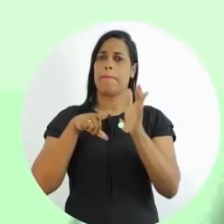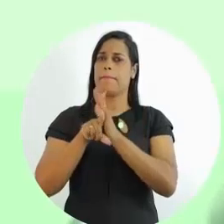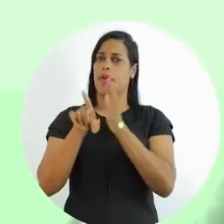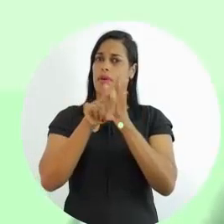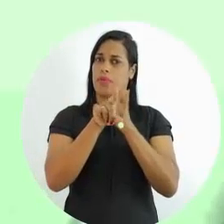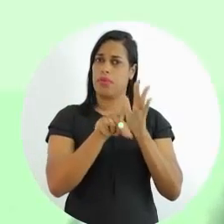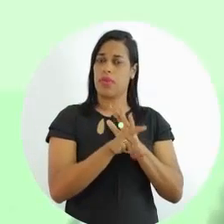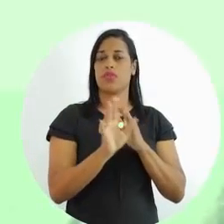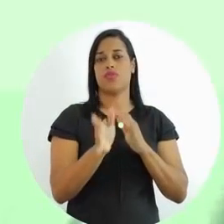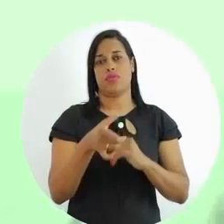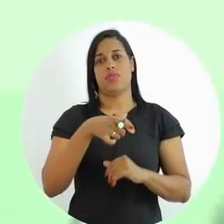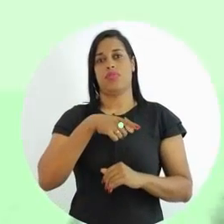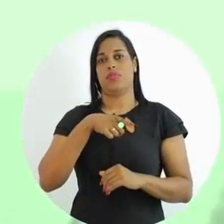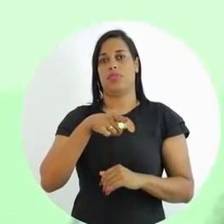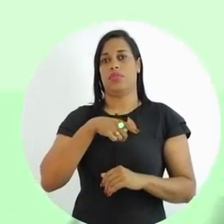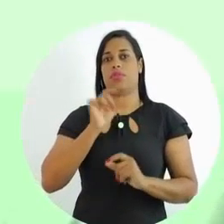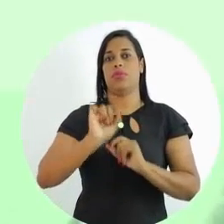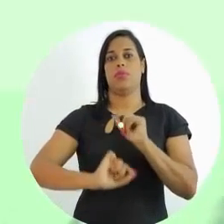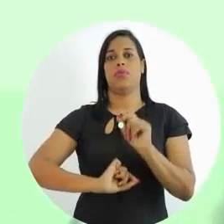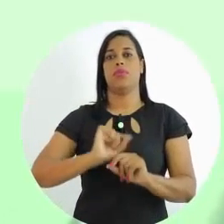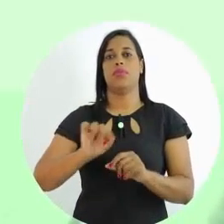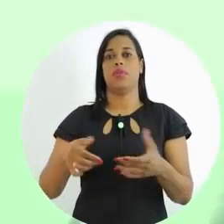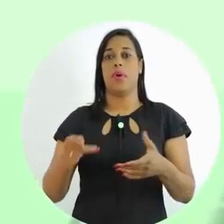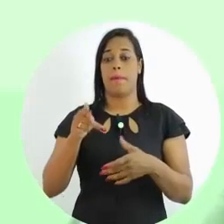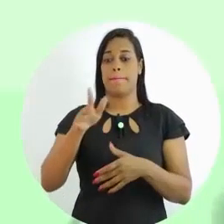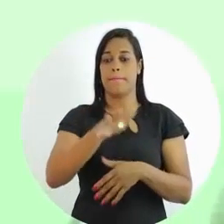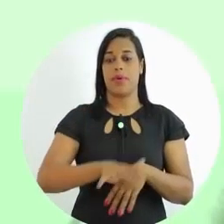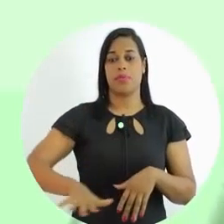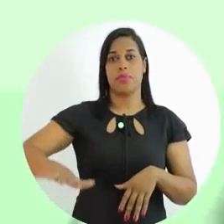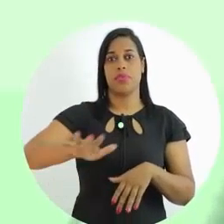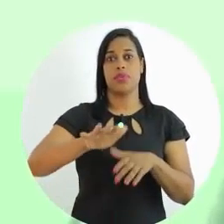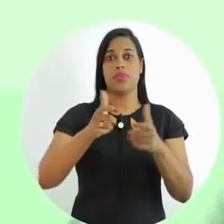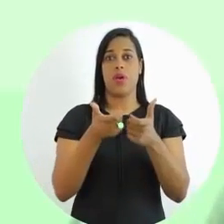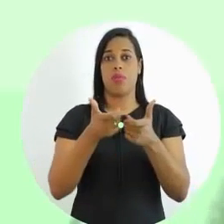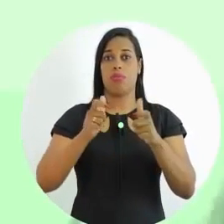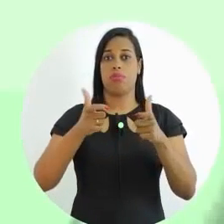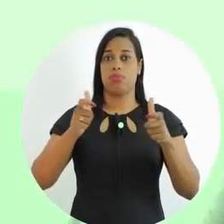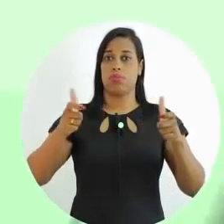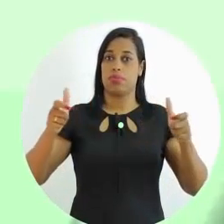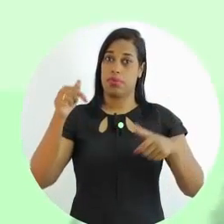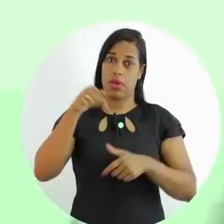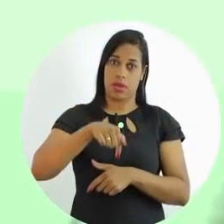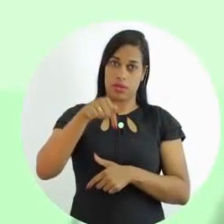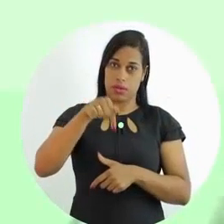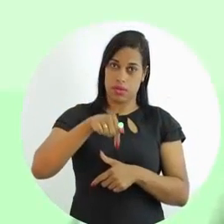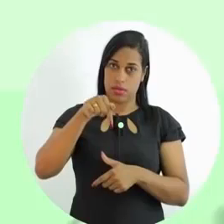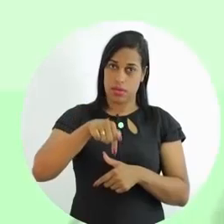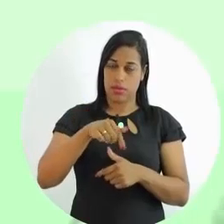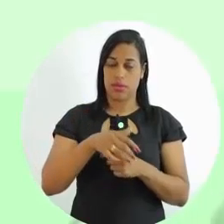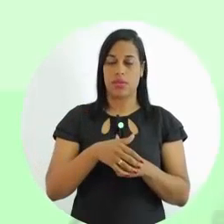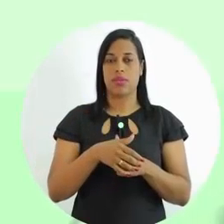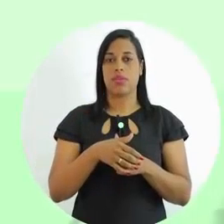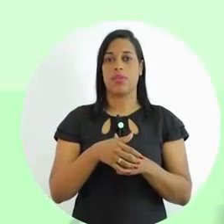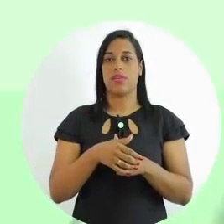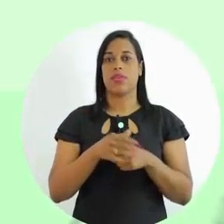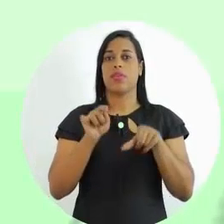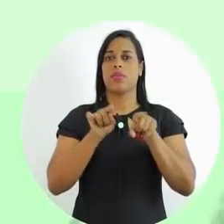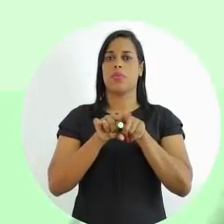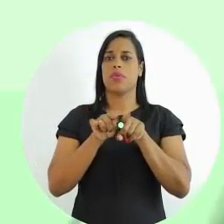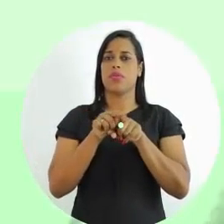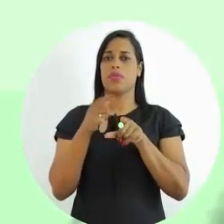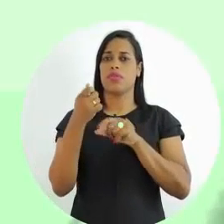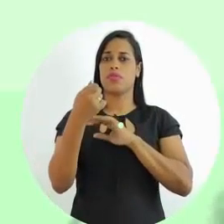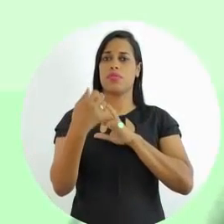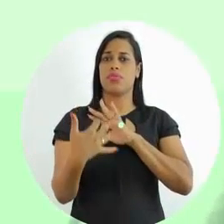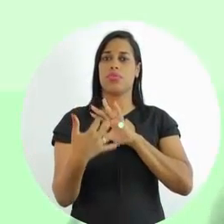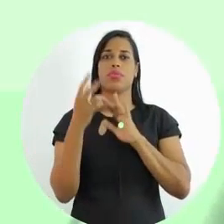e questionado, já que havia uma população imensa de índios aqui. No entanto, a gente conta